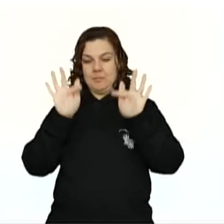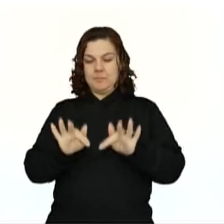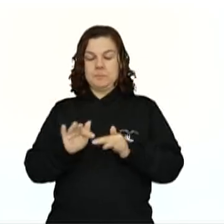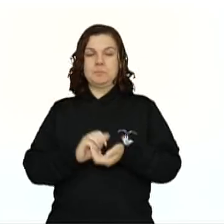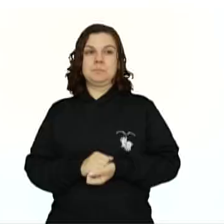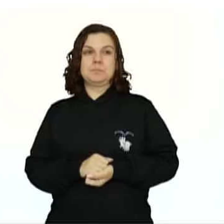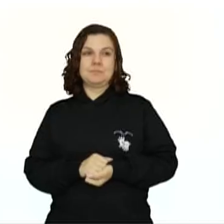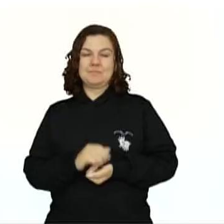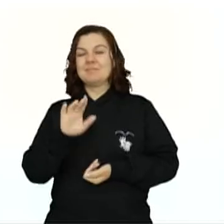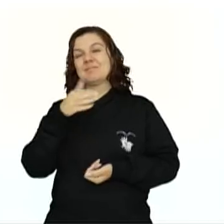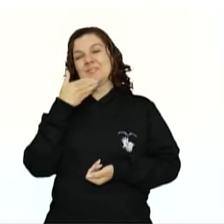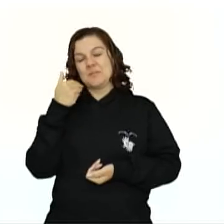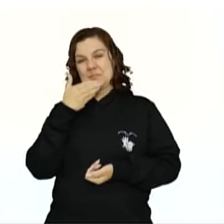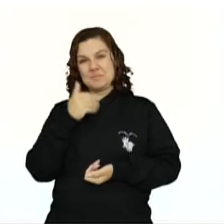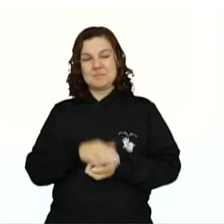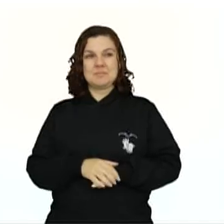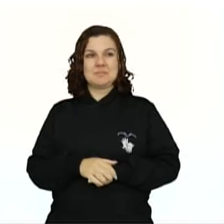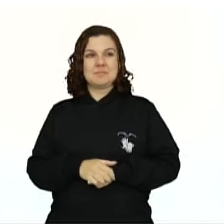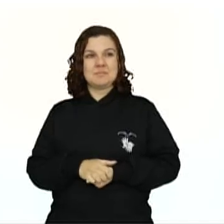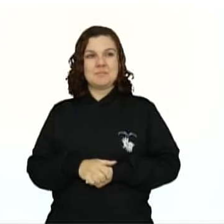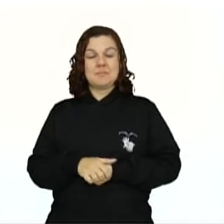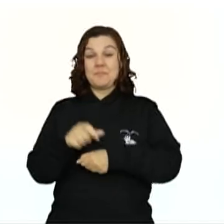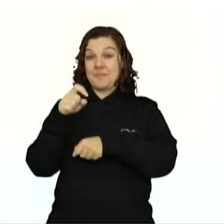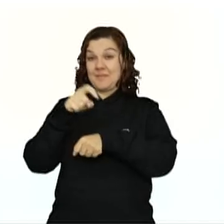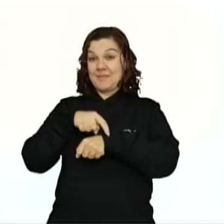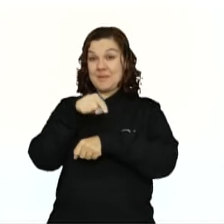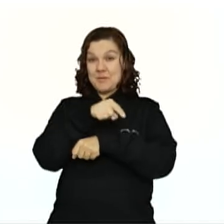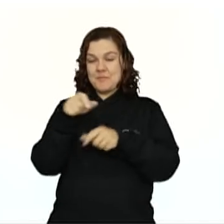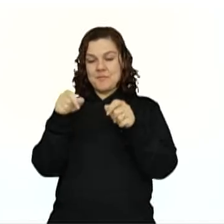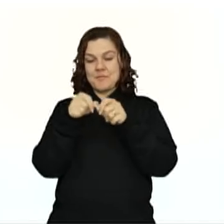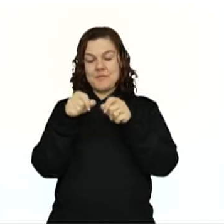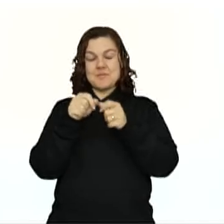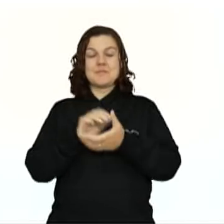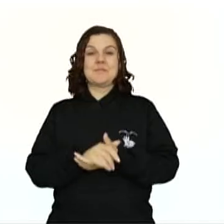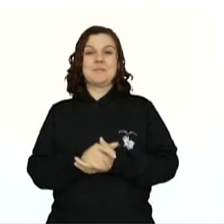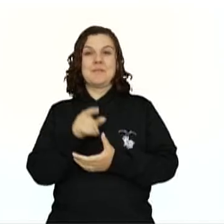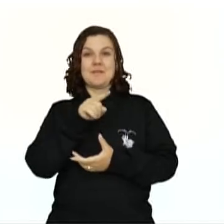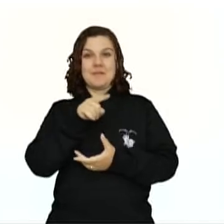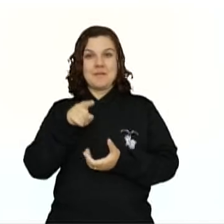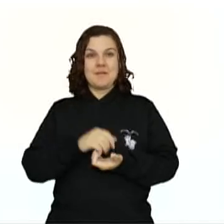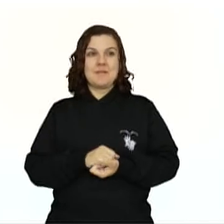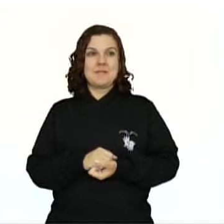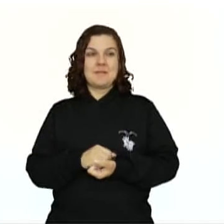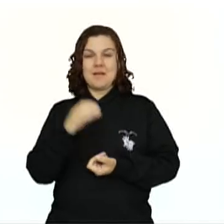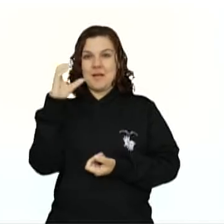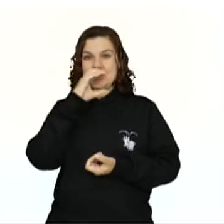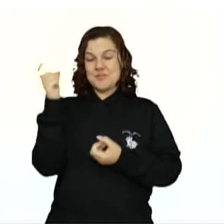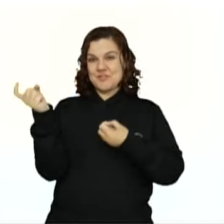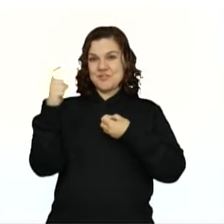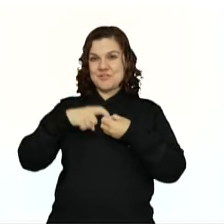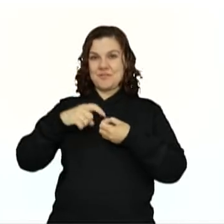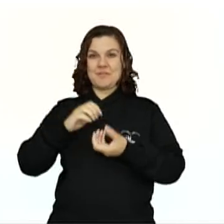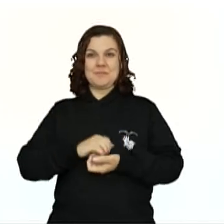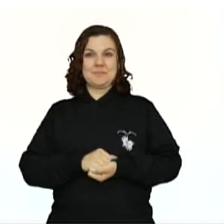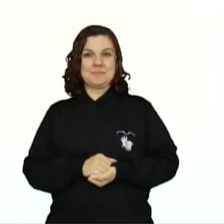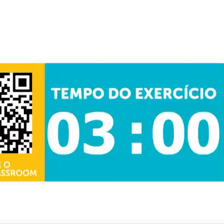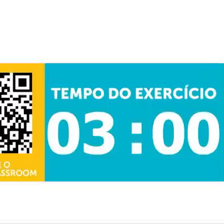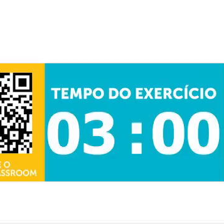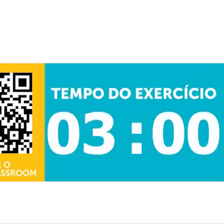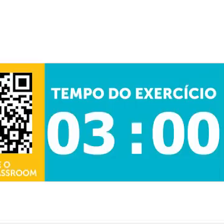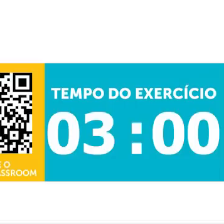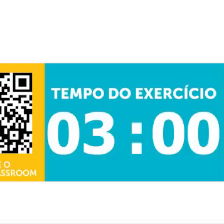vai acabar. É muito fácil essa questão. Então, vocês vão fazer aí em alguns segundos e já retornamos.